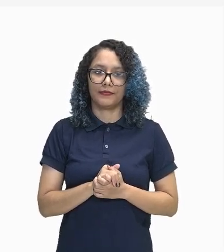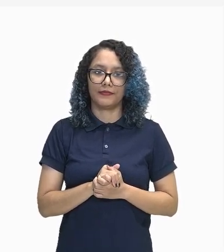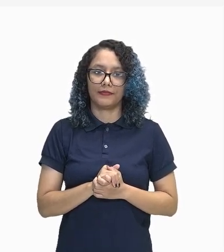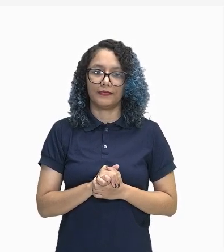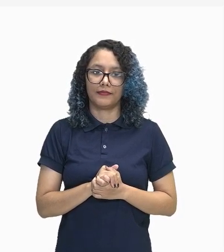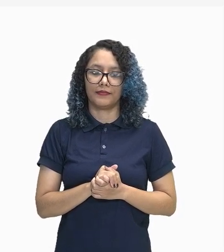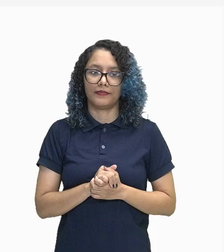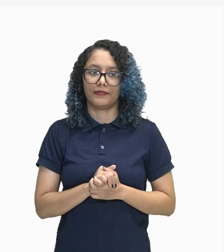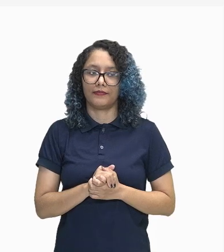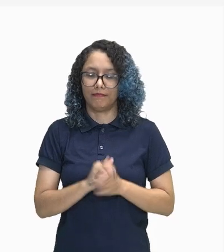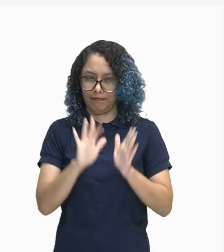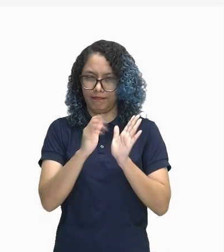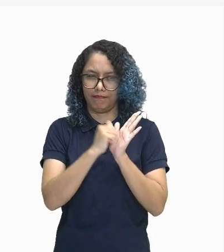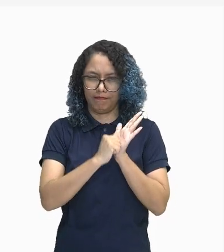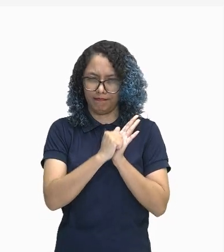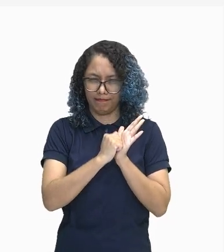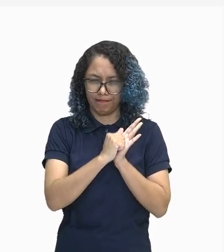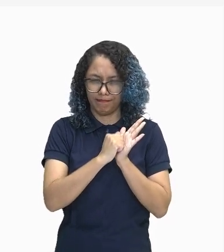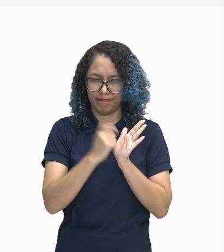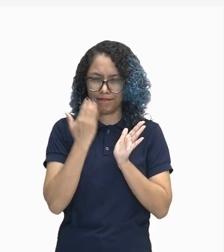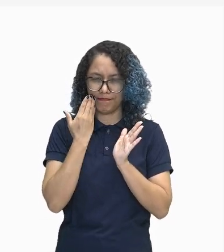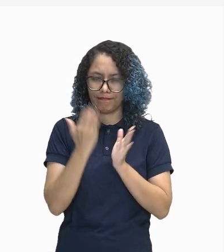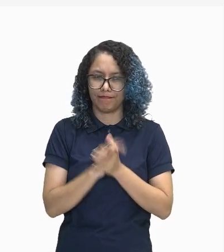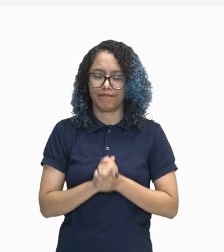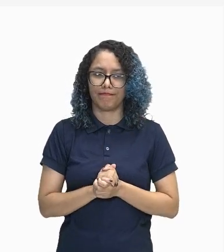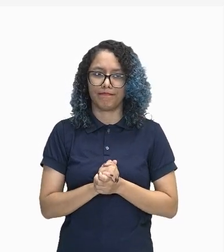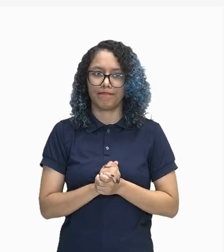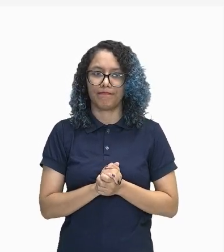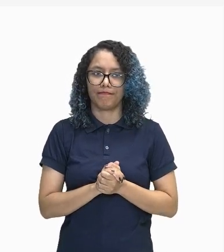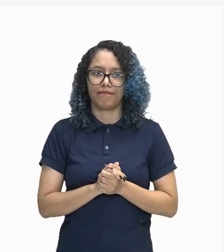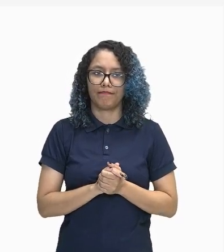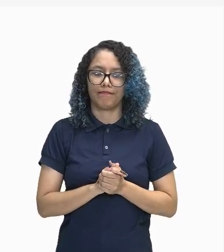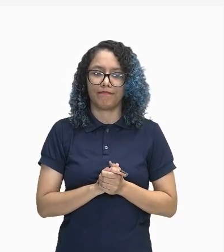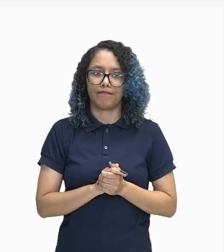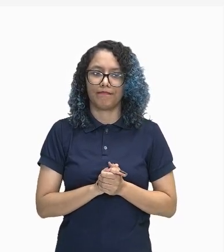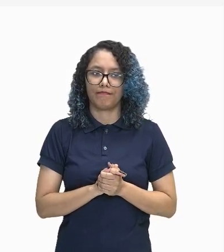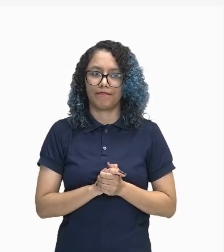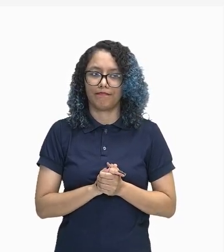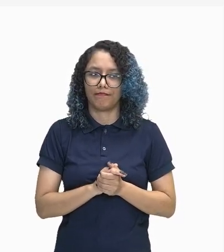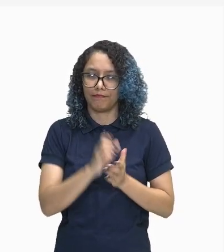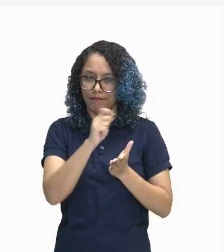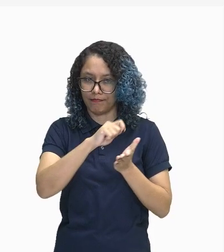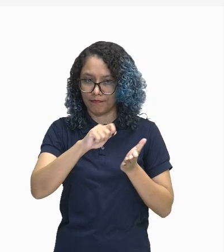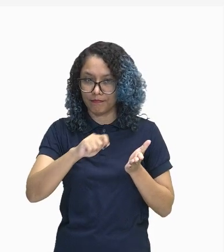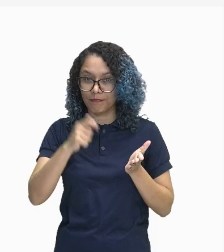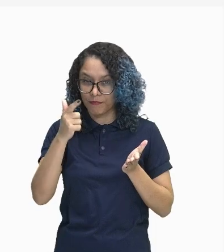Você vai apagar aqui, tá? Vou apagar aqui, vamos melhorar isso aqui.